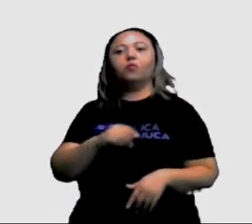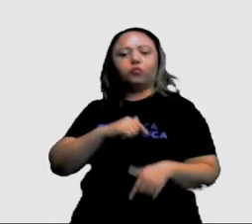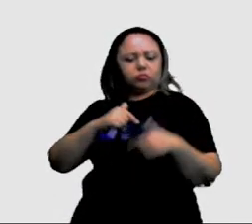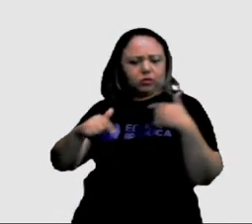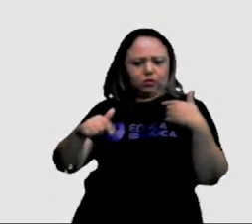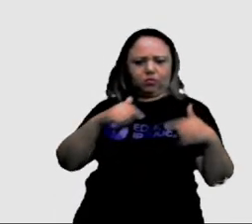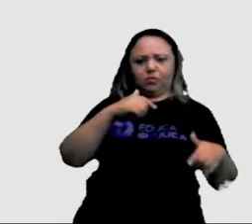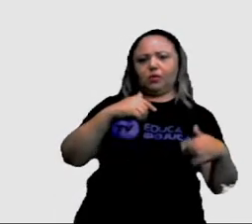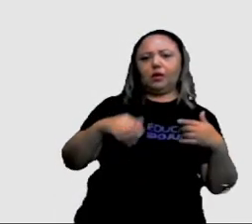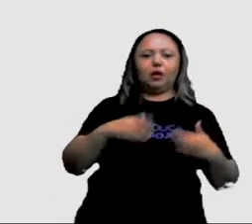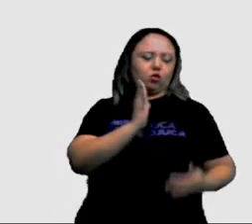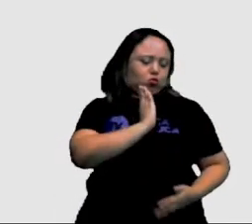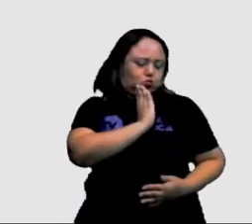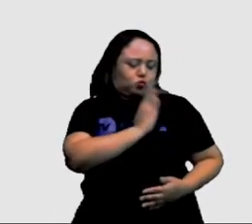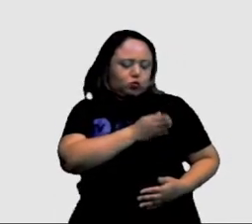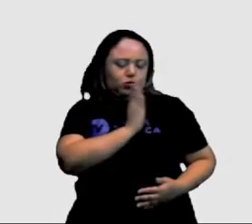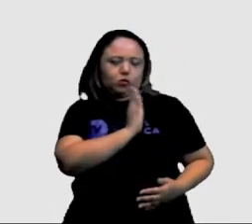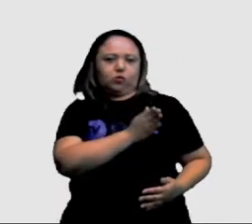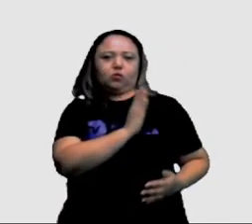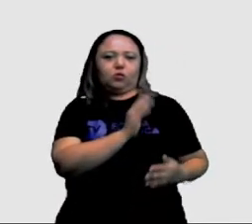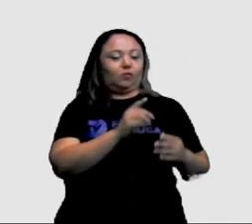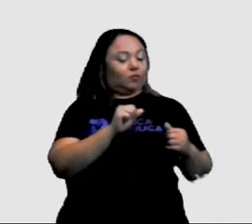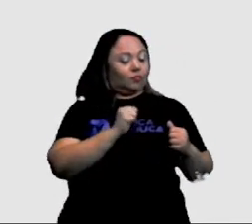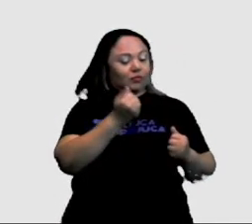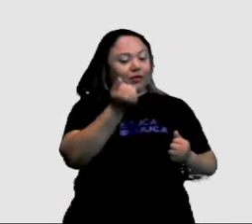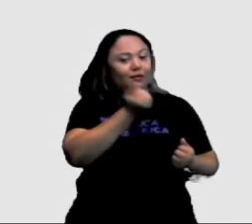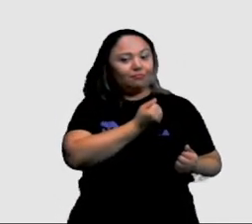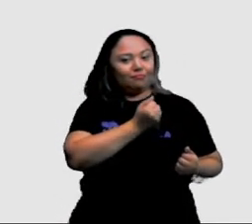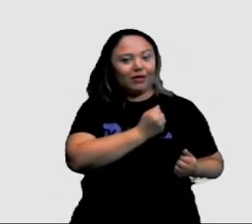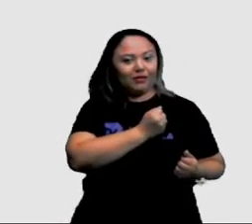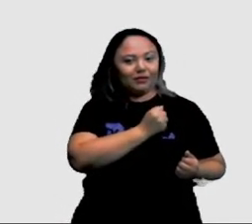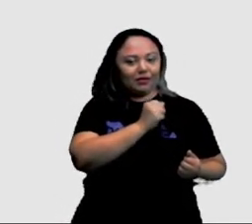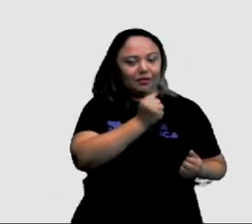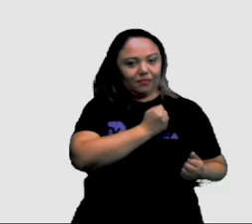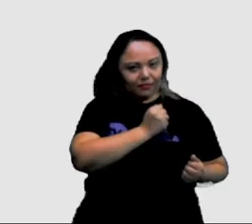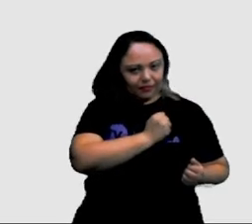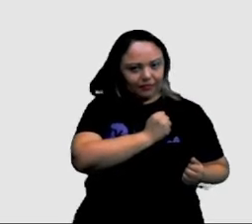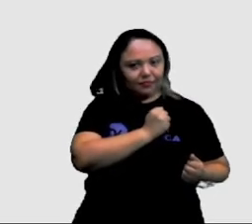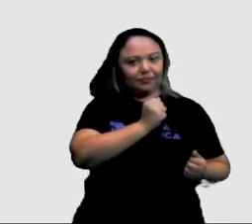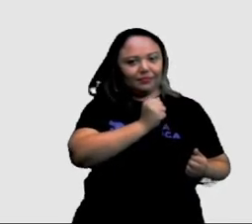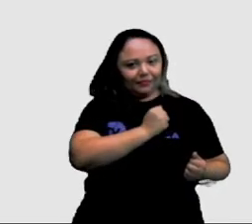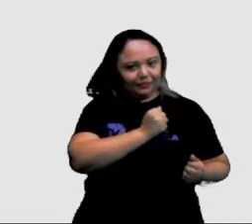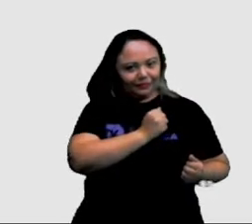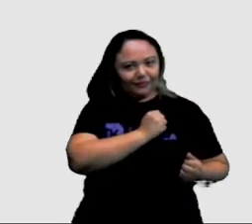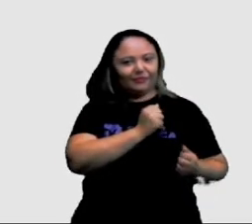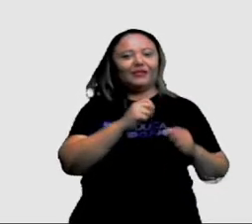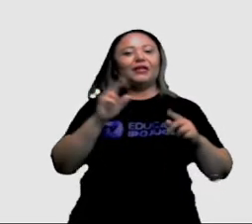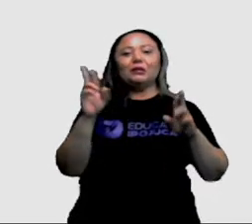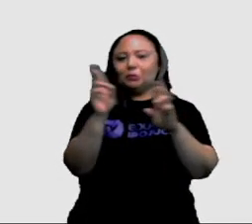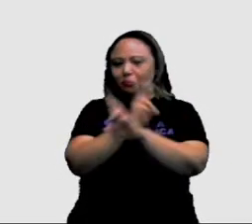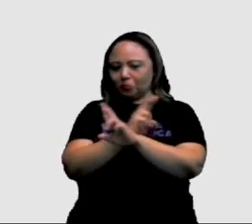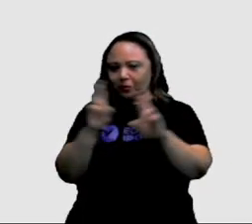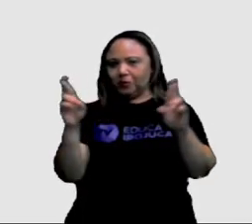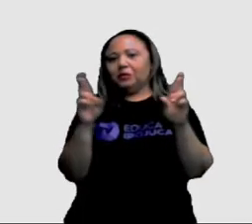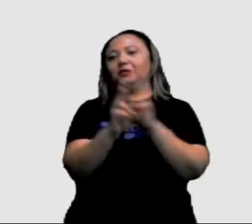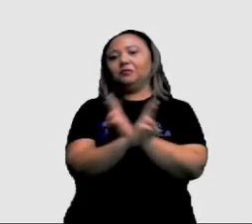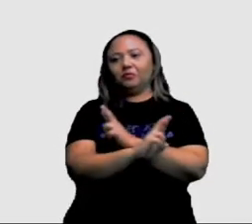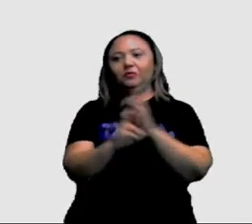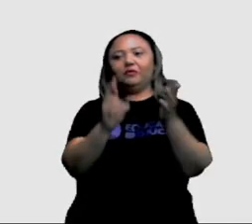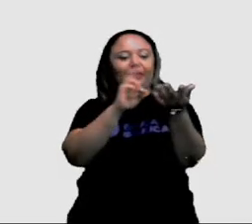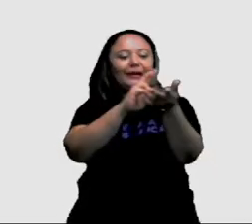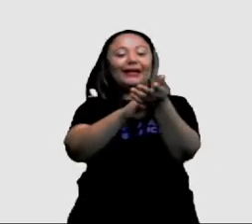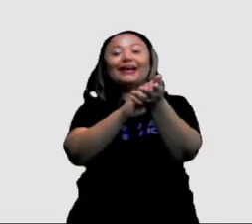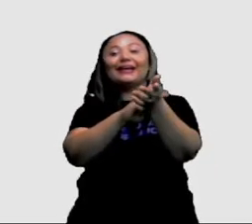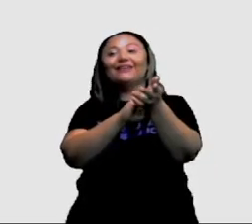Até mesmo o nosso coração, ele bate em um determinado ritmo, né? Um ritmo específico, que aumenta,